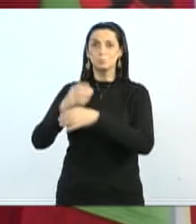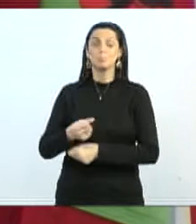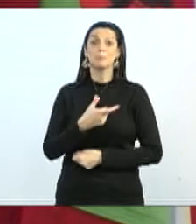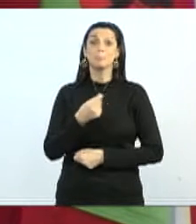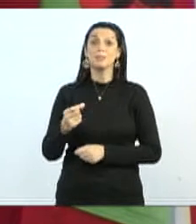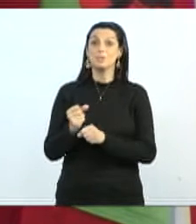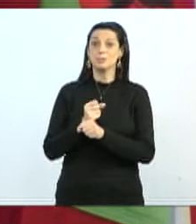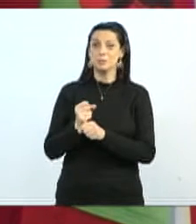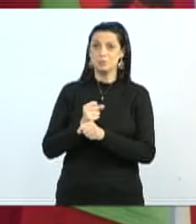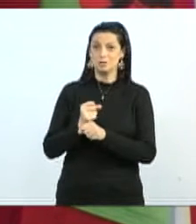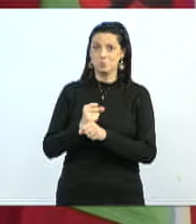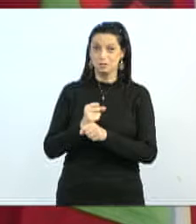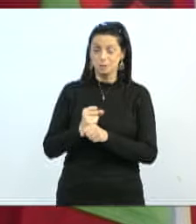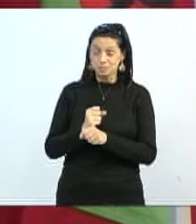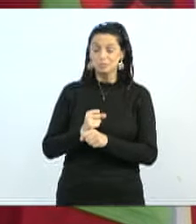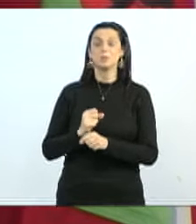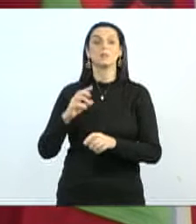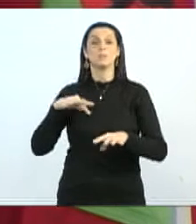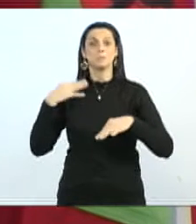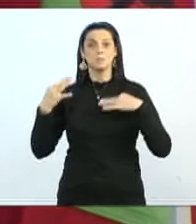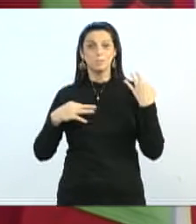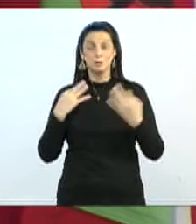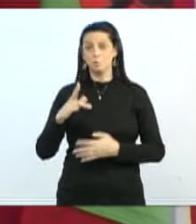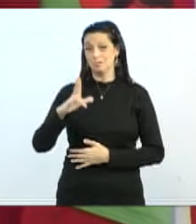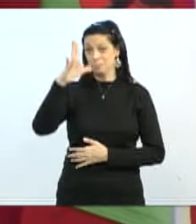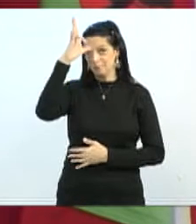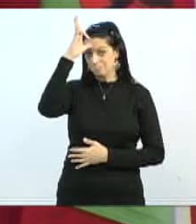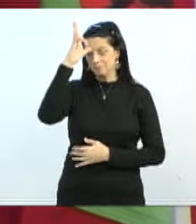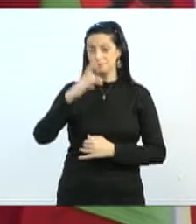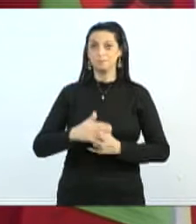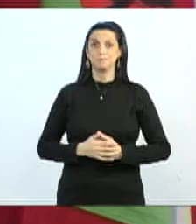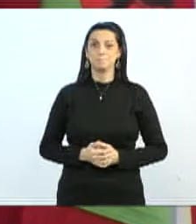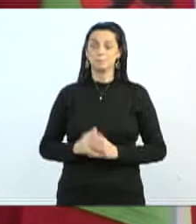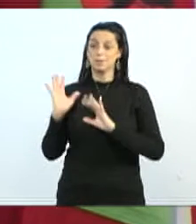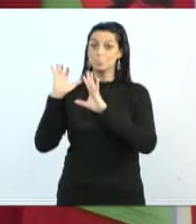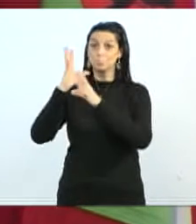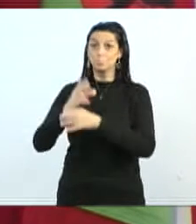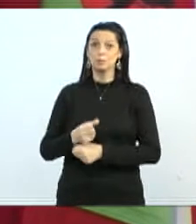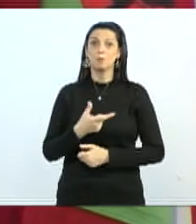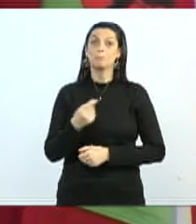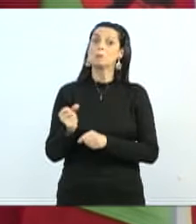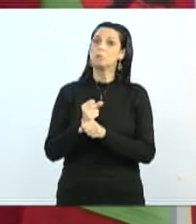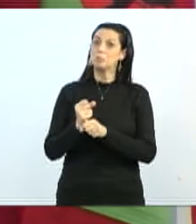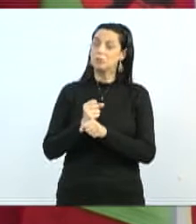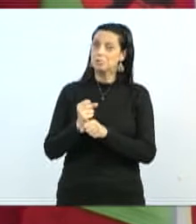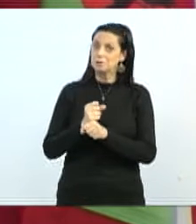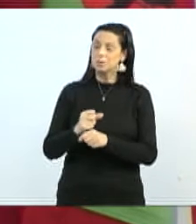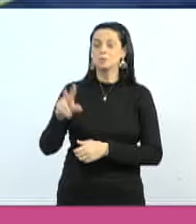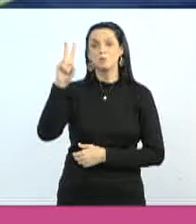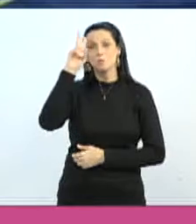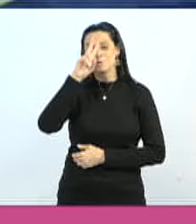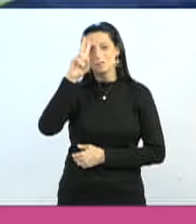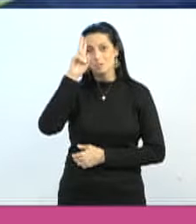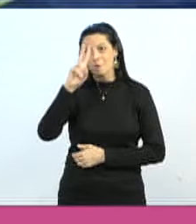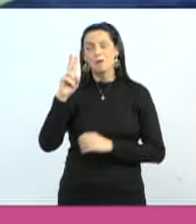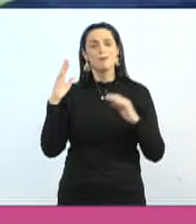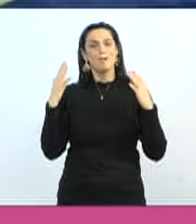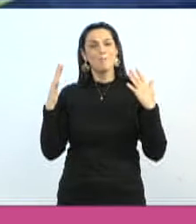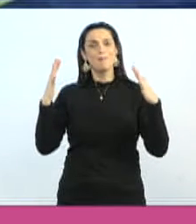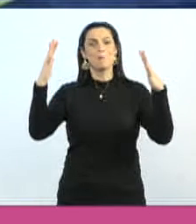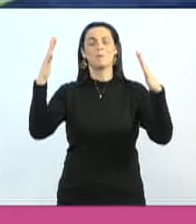Vila Itopava. E foi 20 anos de história comemorado também com toda